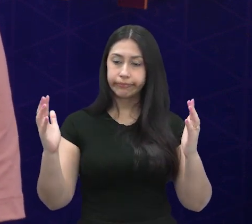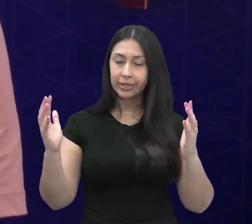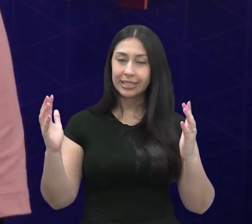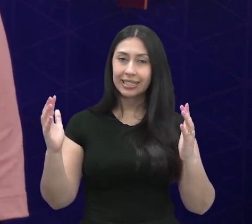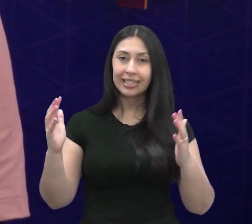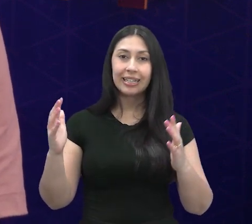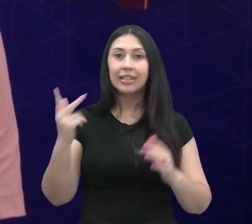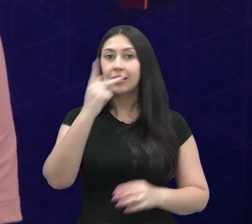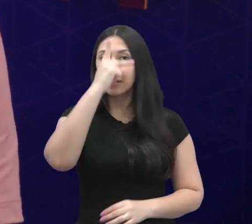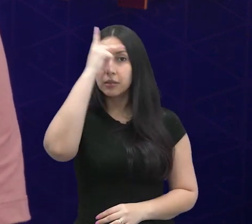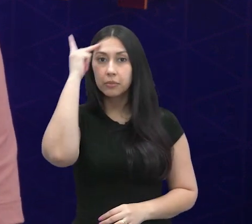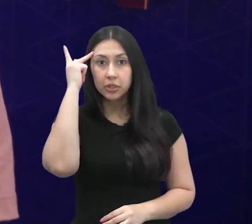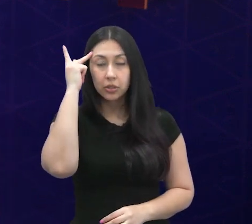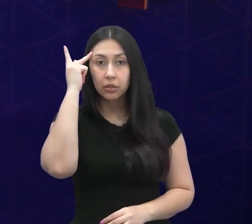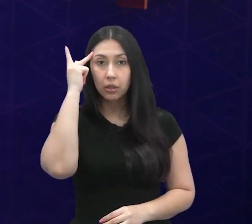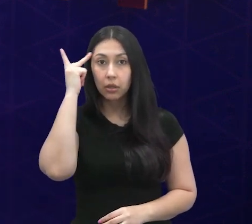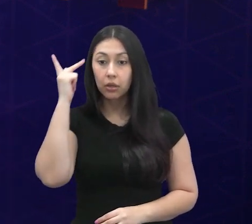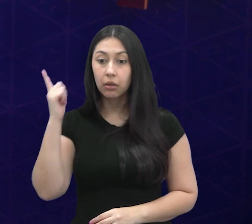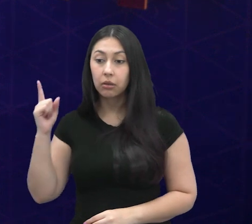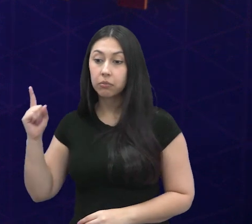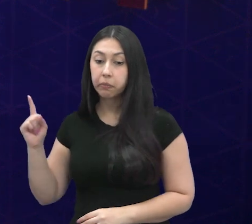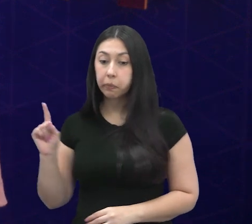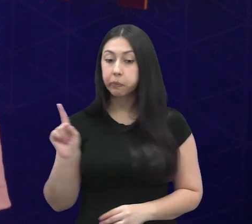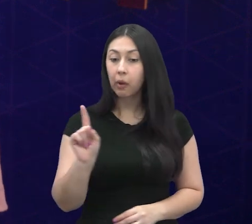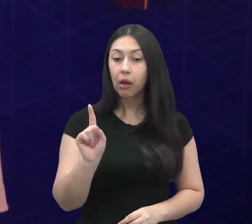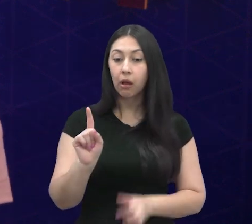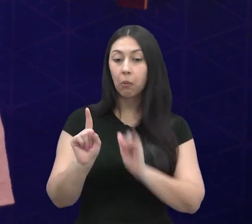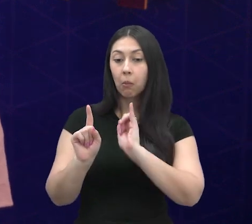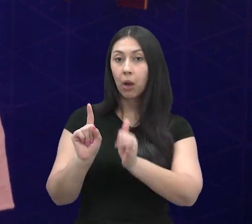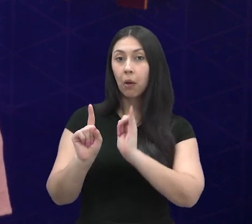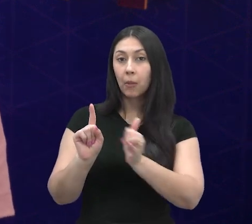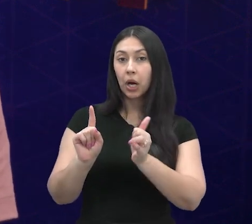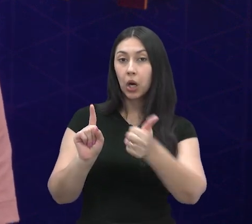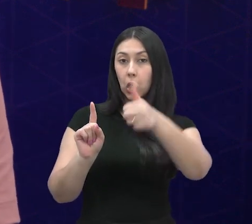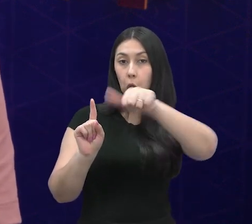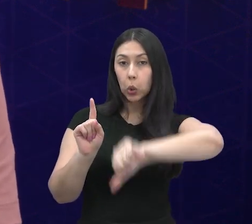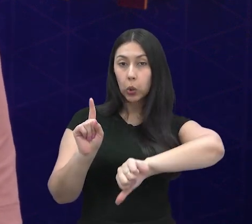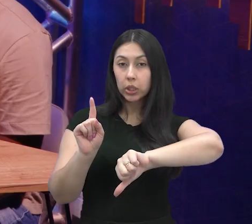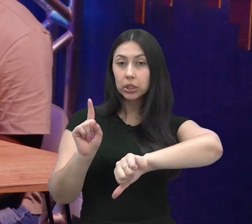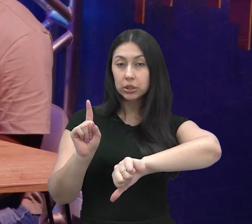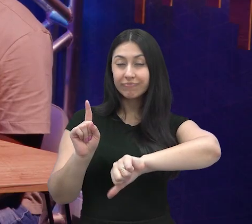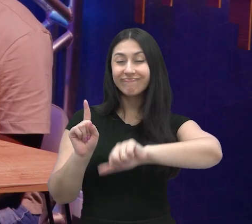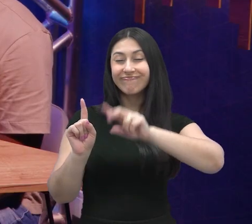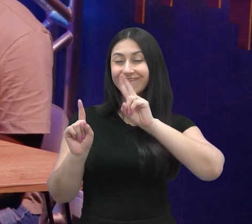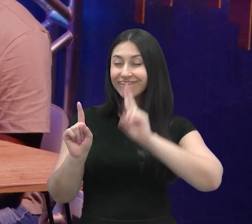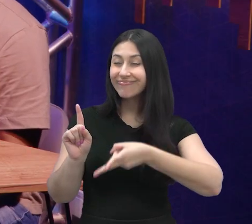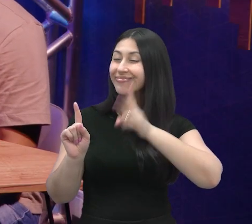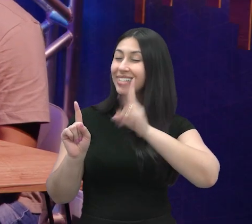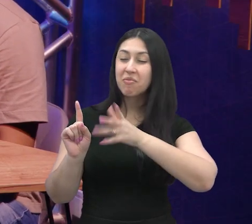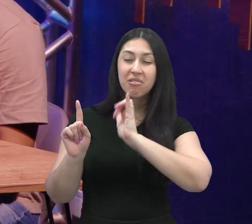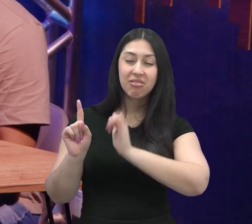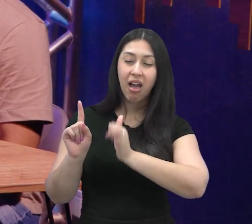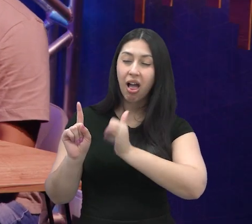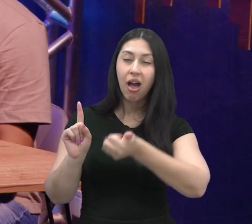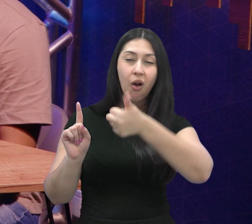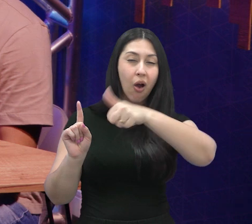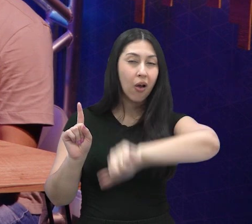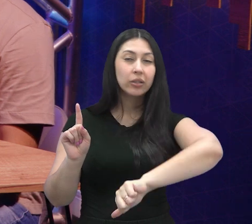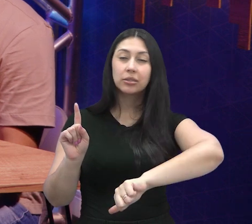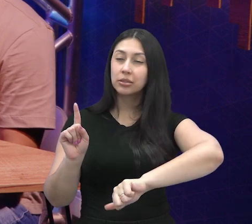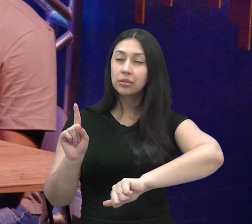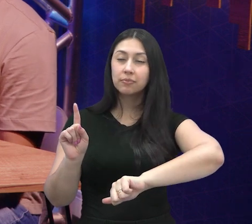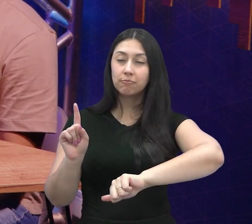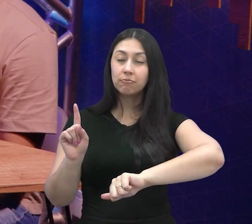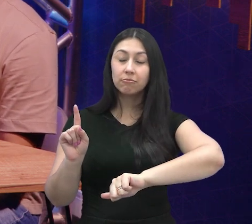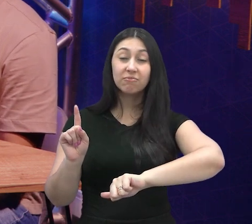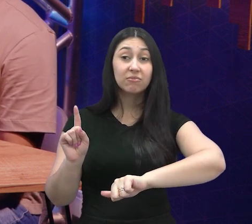assim, de uma pessoa que sempre chega para comentar uma notícia ruim. Uma tragédia, né? Uma Sempre. tragédia, sempre.